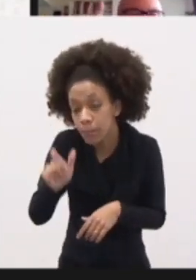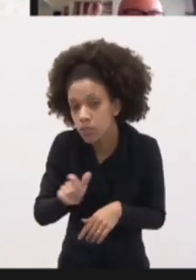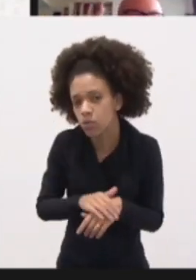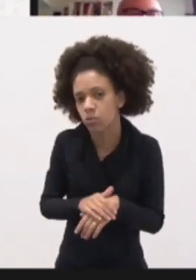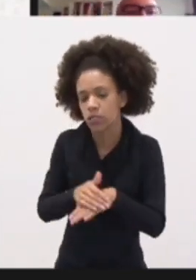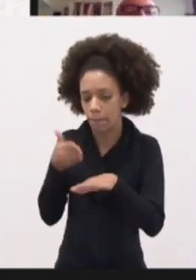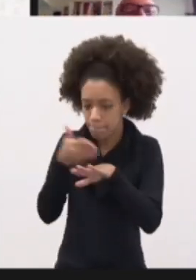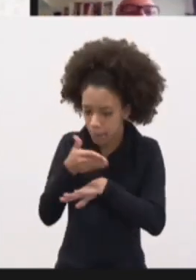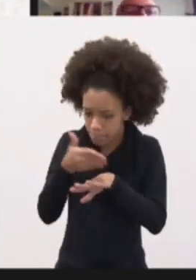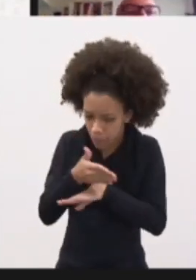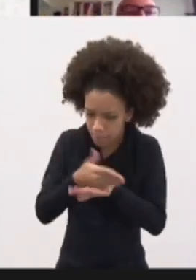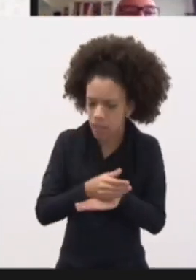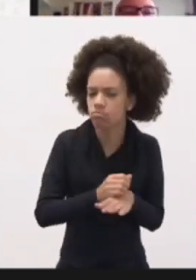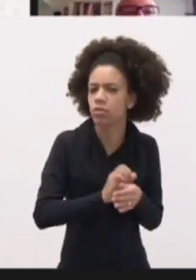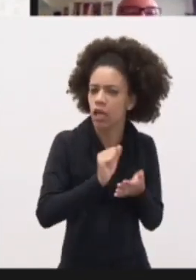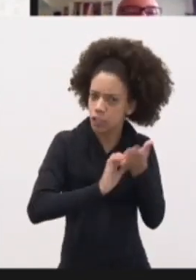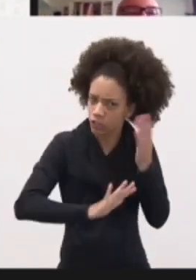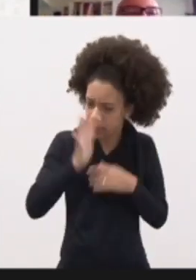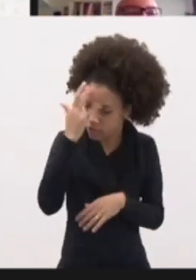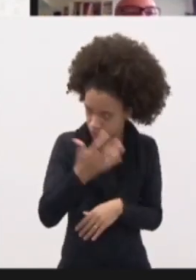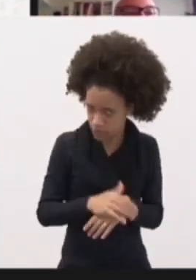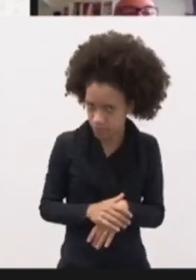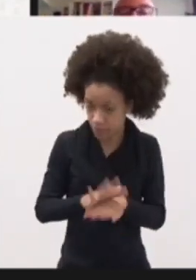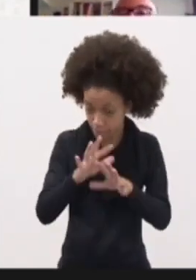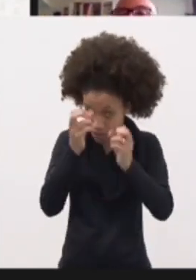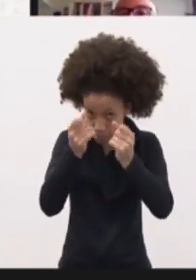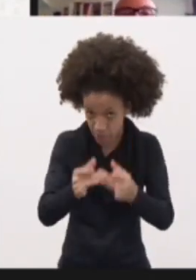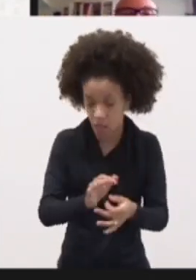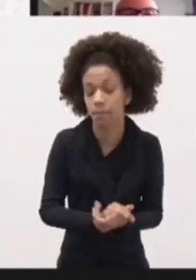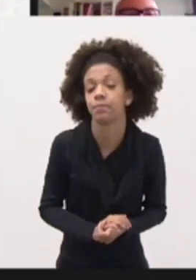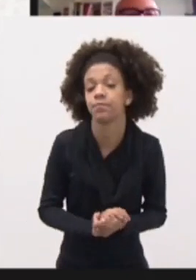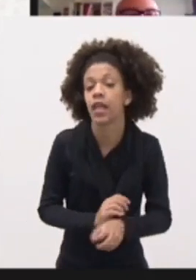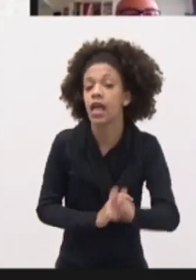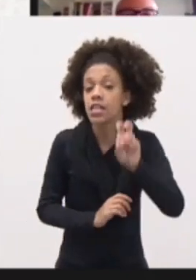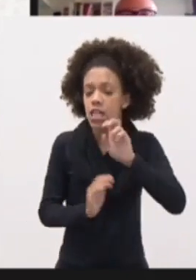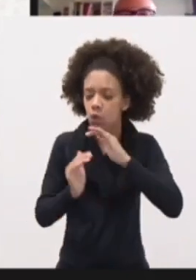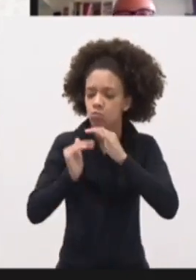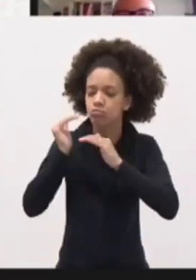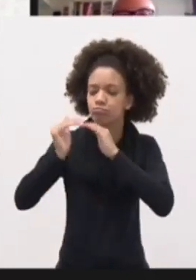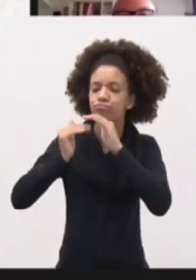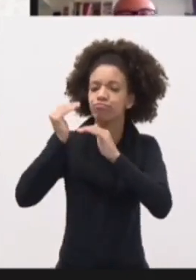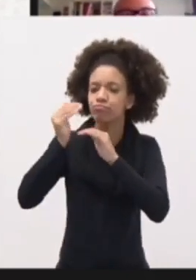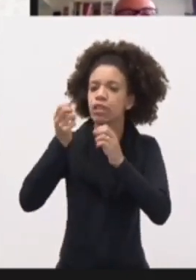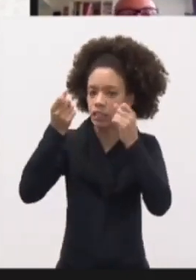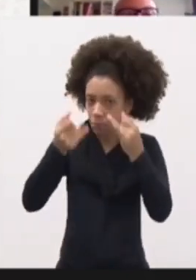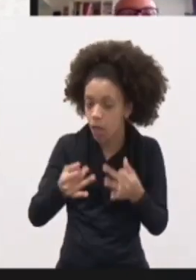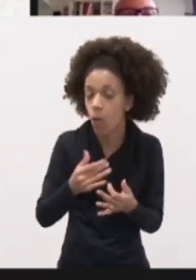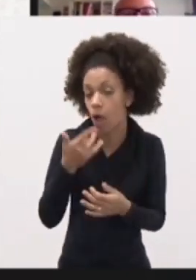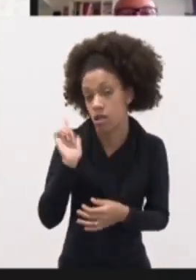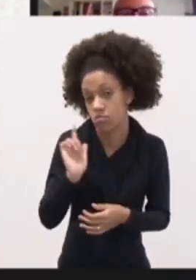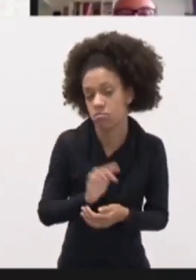fizeram a lição. Mas eu vou explicar aqui, ó. Então, são esses 5 níveis que eu comentei, né?